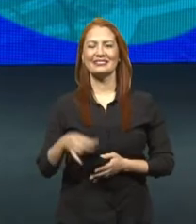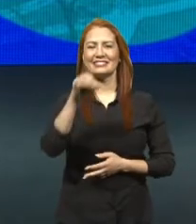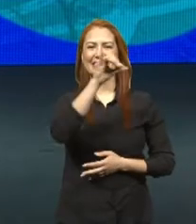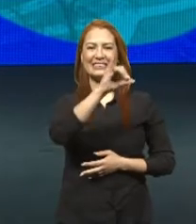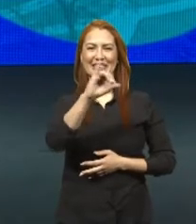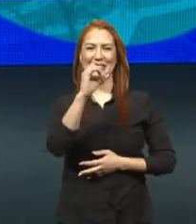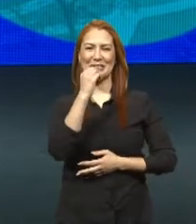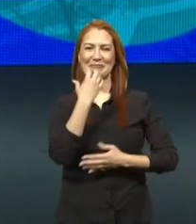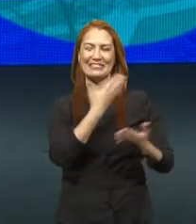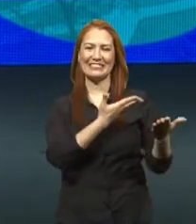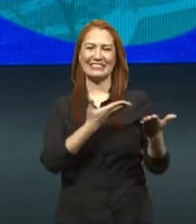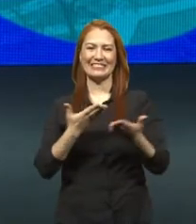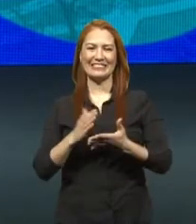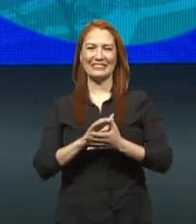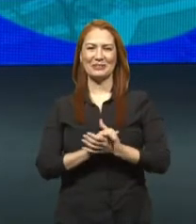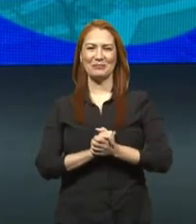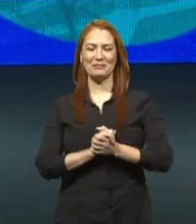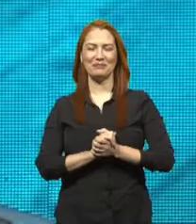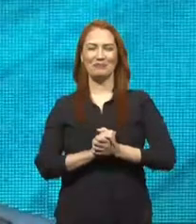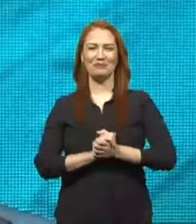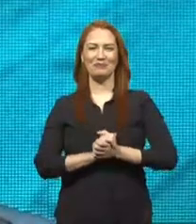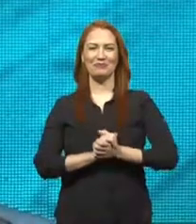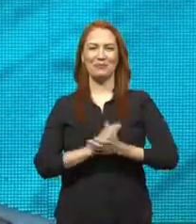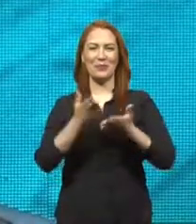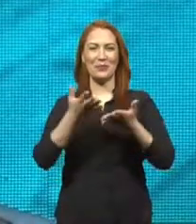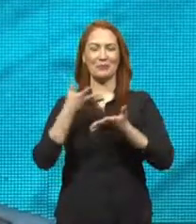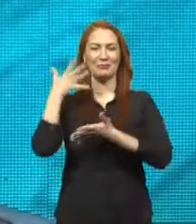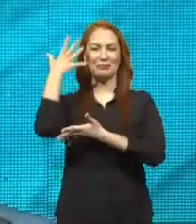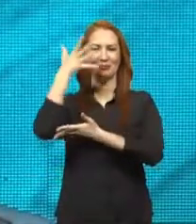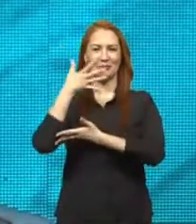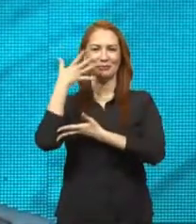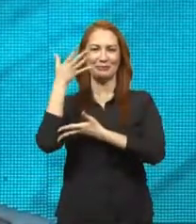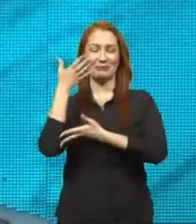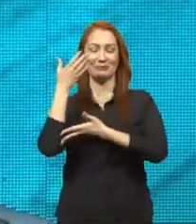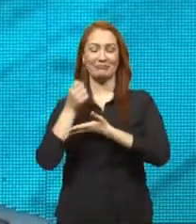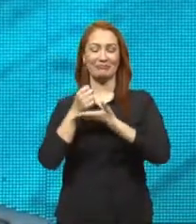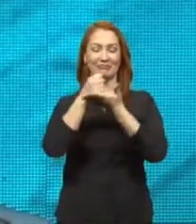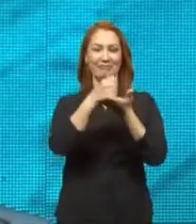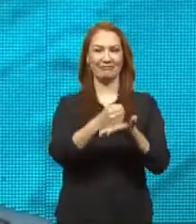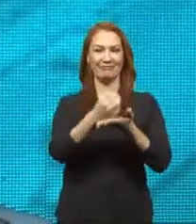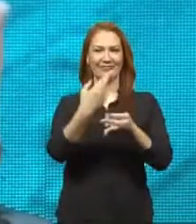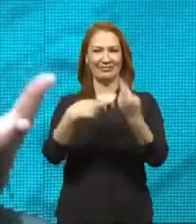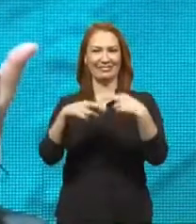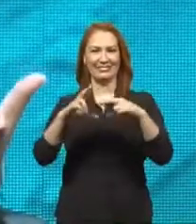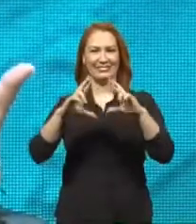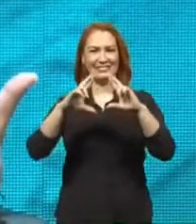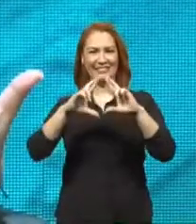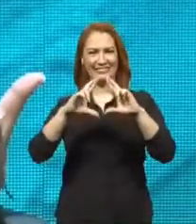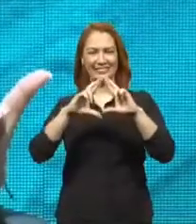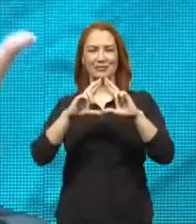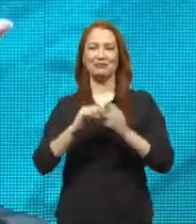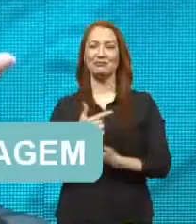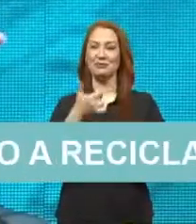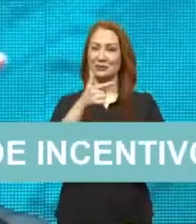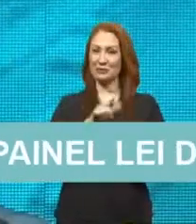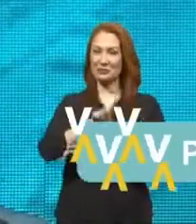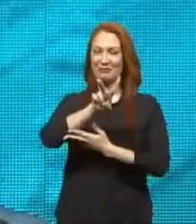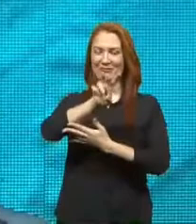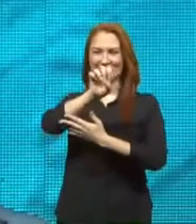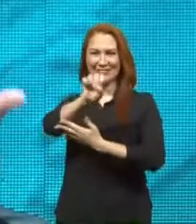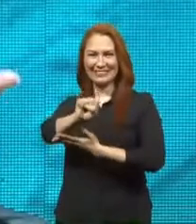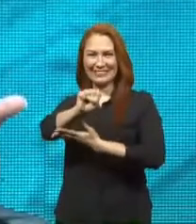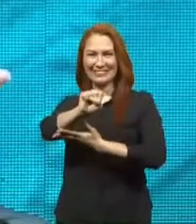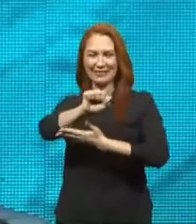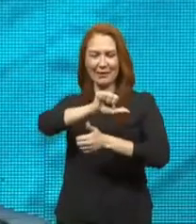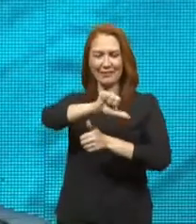pessoal, muito bem-vindos ao painel da Lei de Incentivo à Reciclagem, mais um oferecimento aqui da Virada Sustentável para o